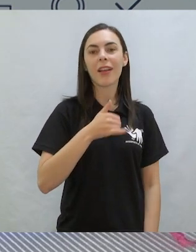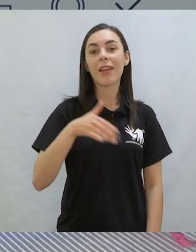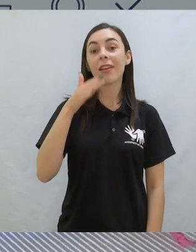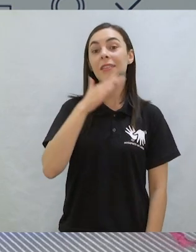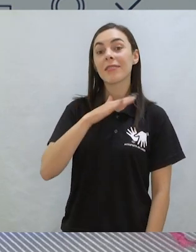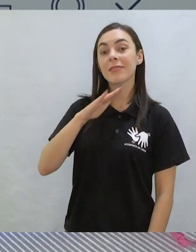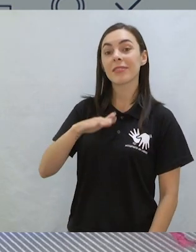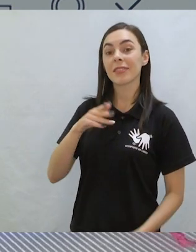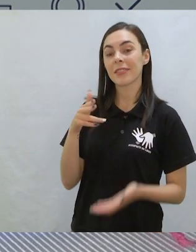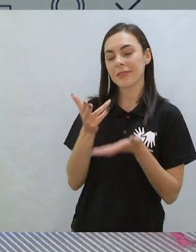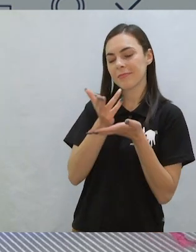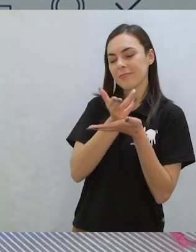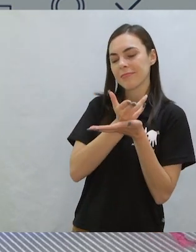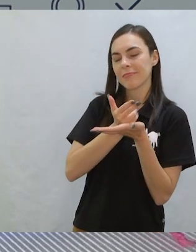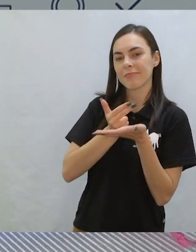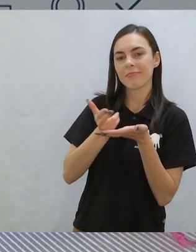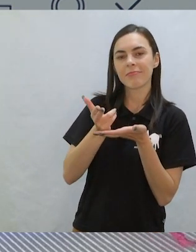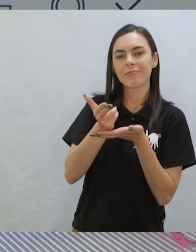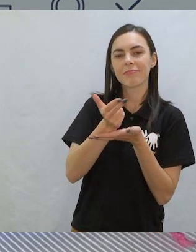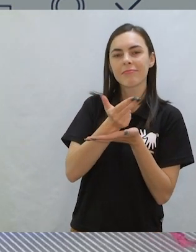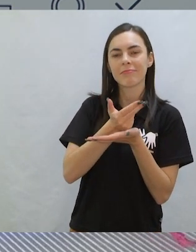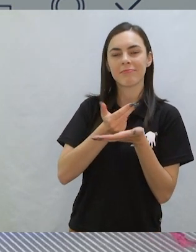E as crianças fazem o quê?